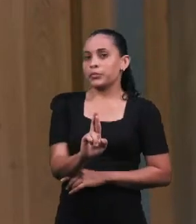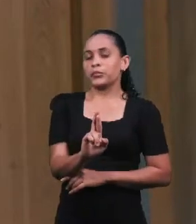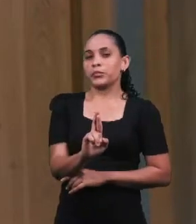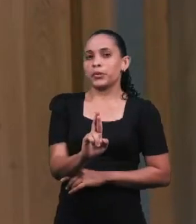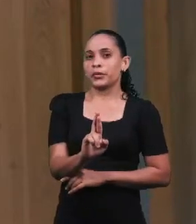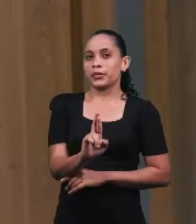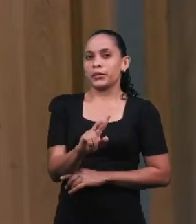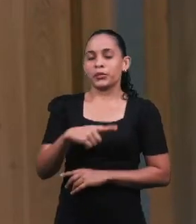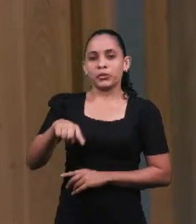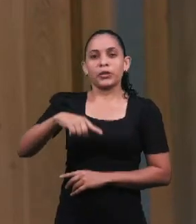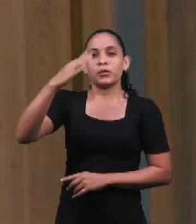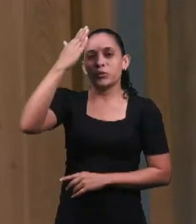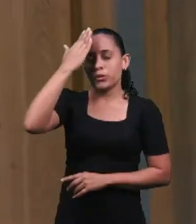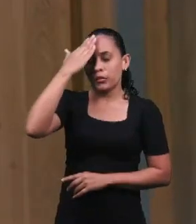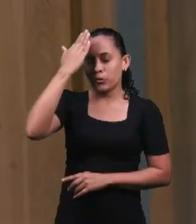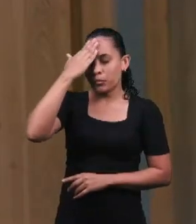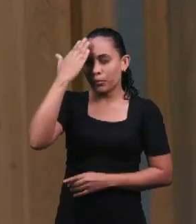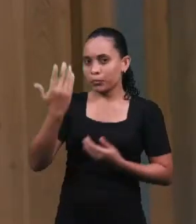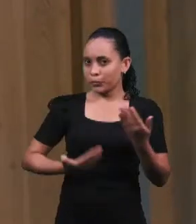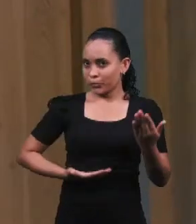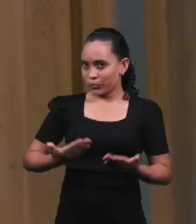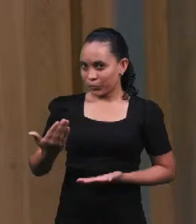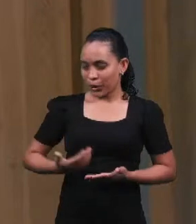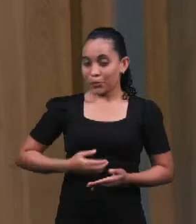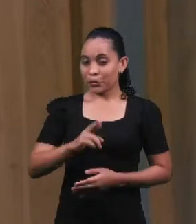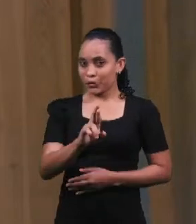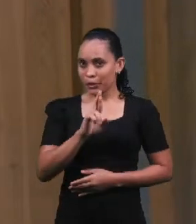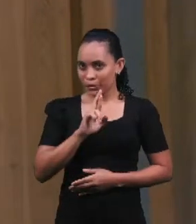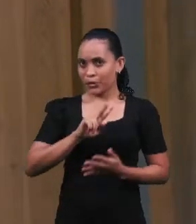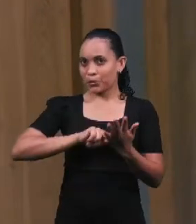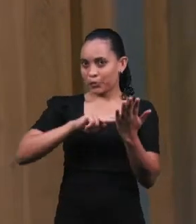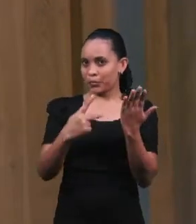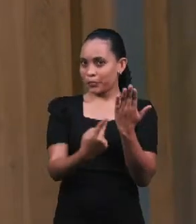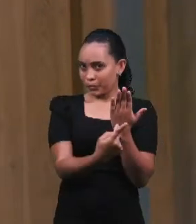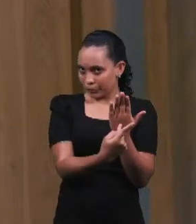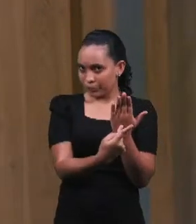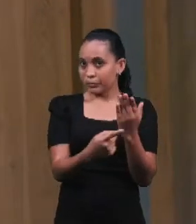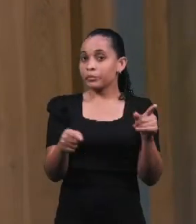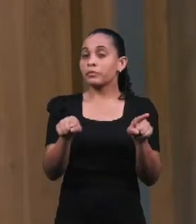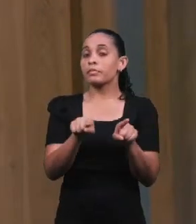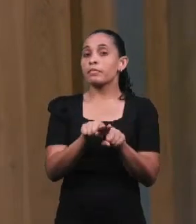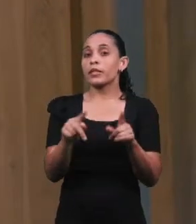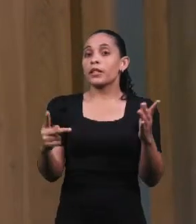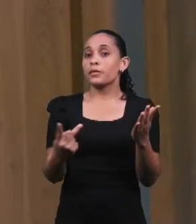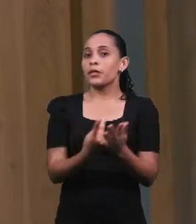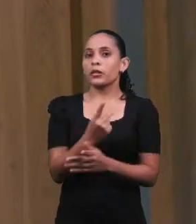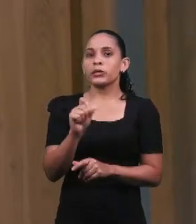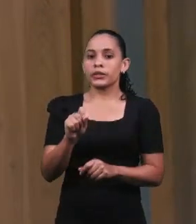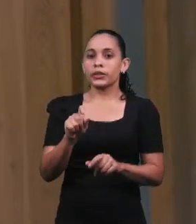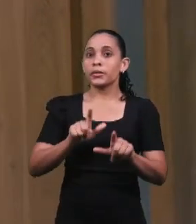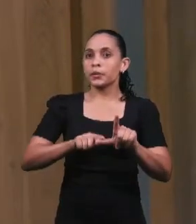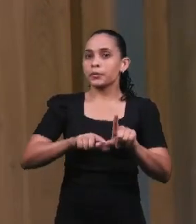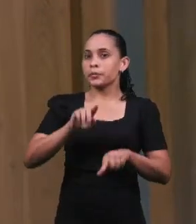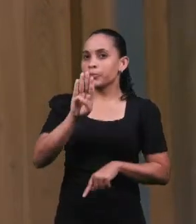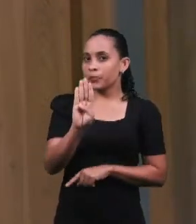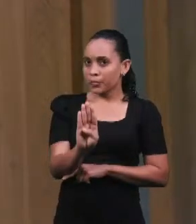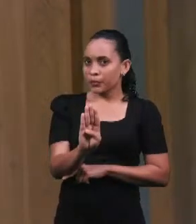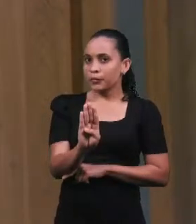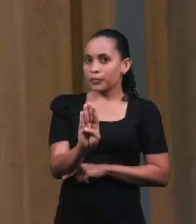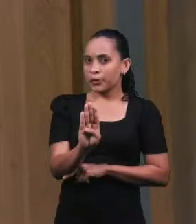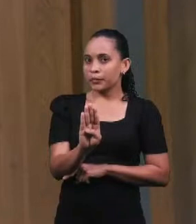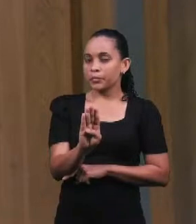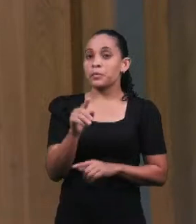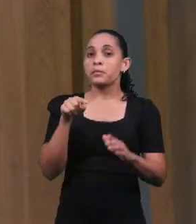dos irmãos das revelações contidas na parábola. Isso vai acontecer também na parte B, ou seja, a letra B da pergunta